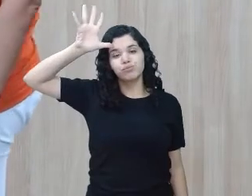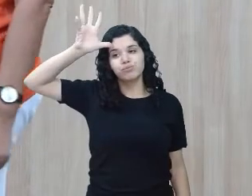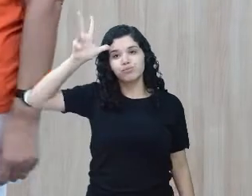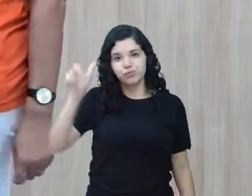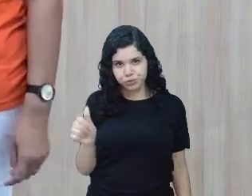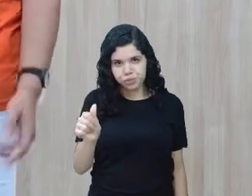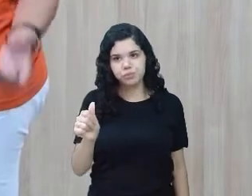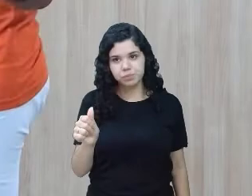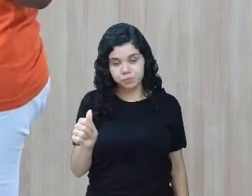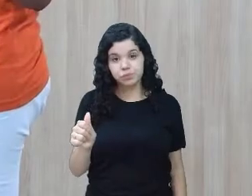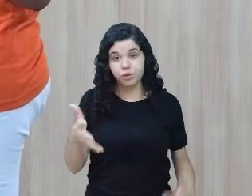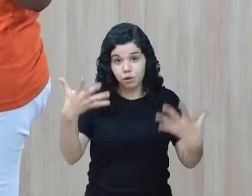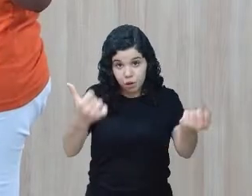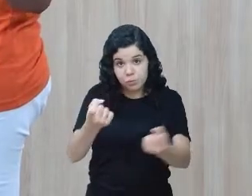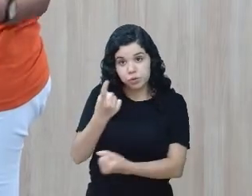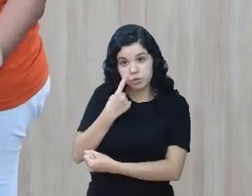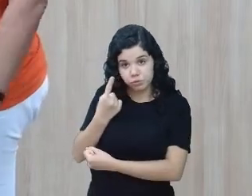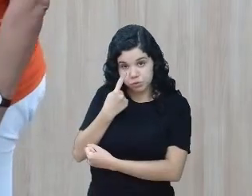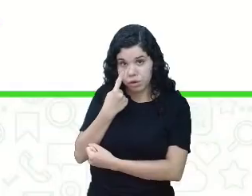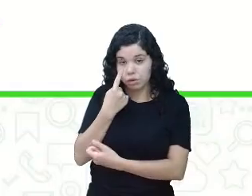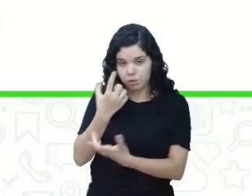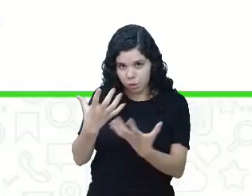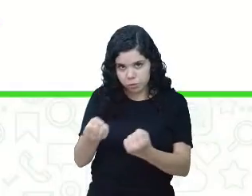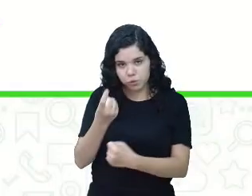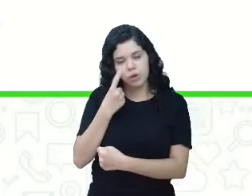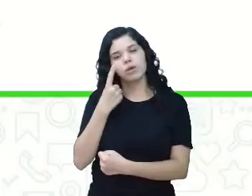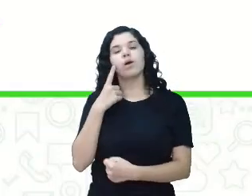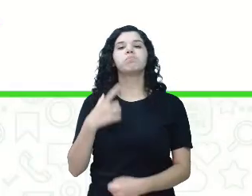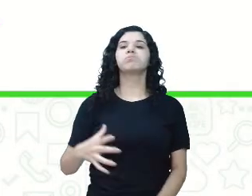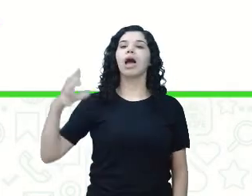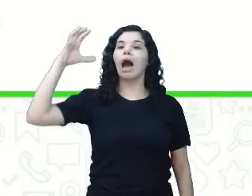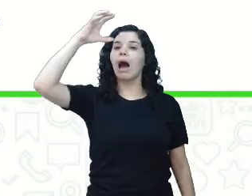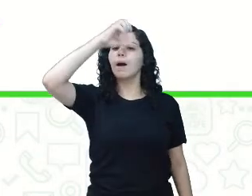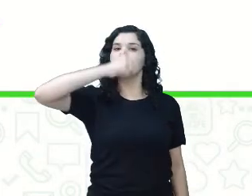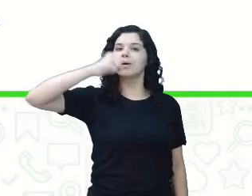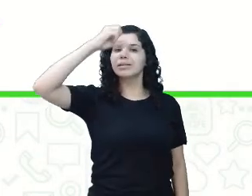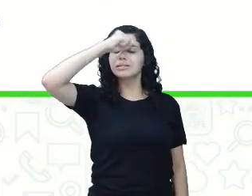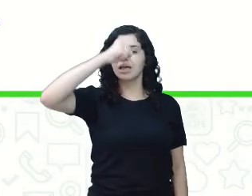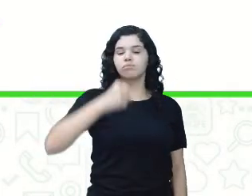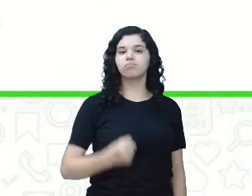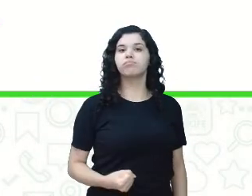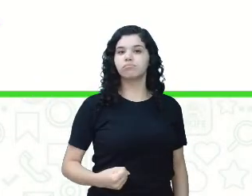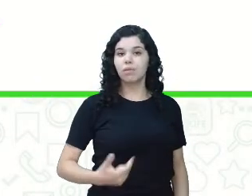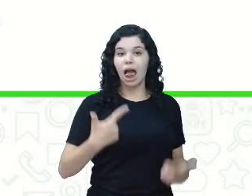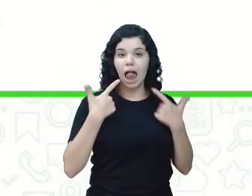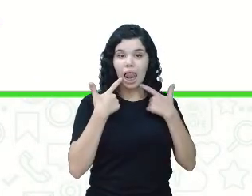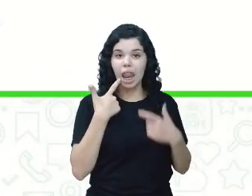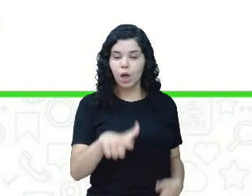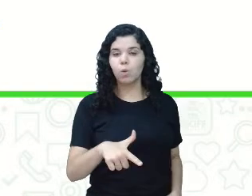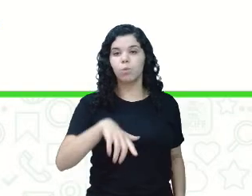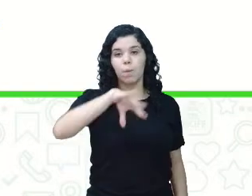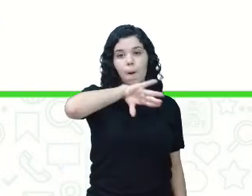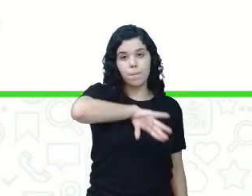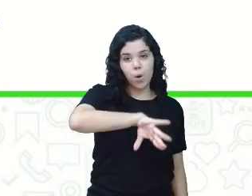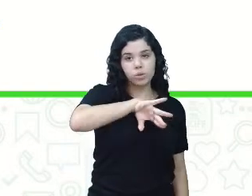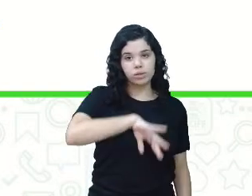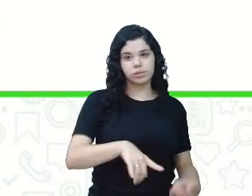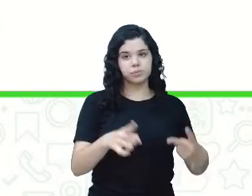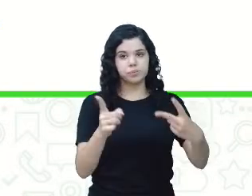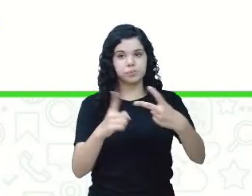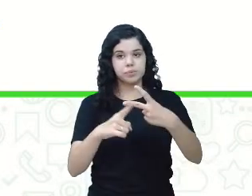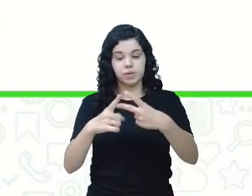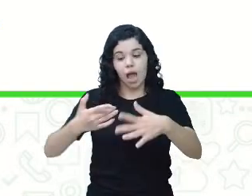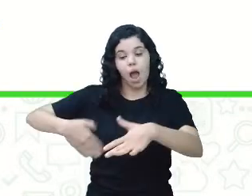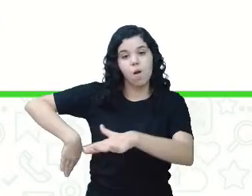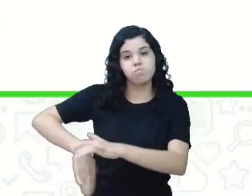vê como é, vamos compartilhar. Aprenderam a língua portuguesa, acumularam recursos e compraram a